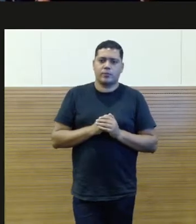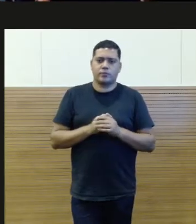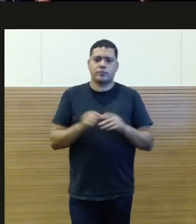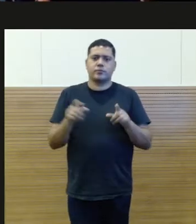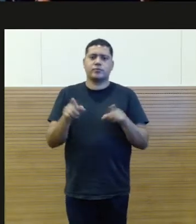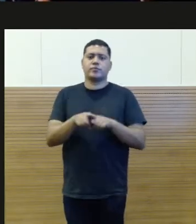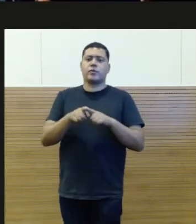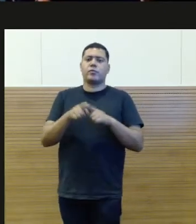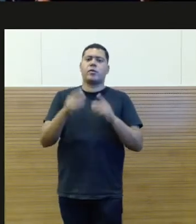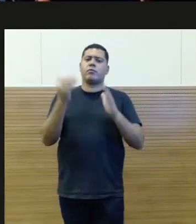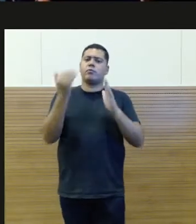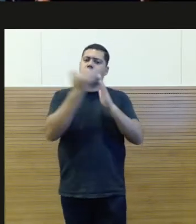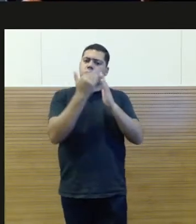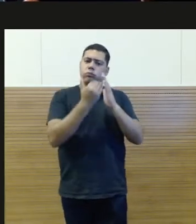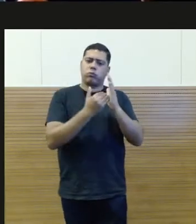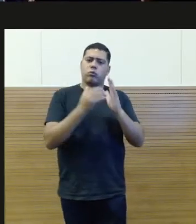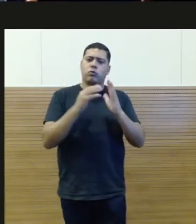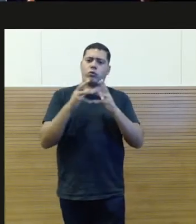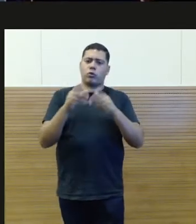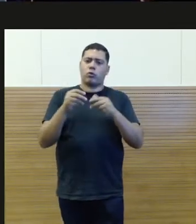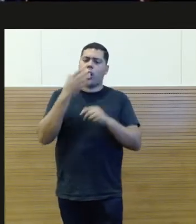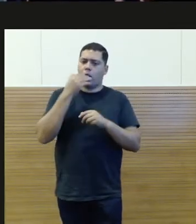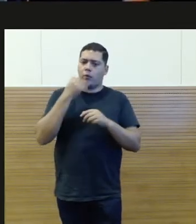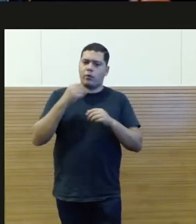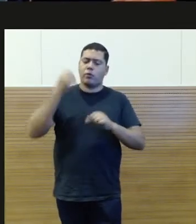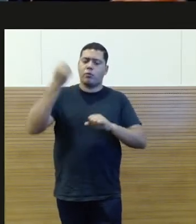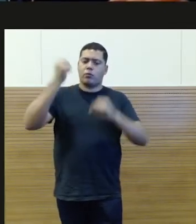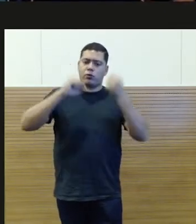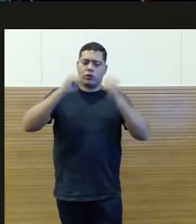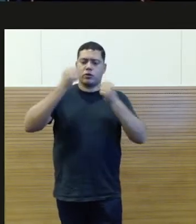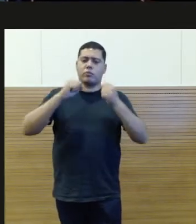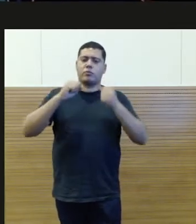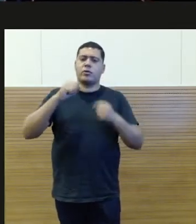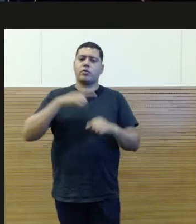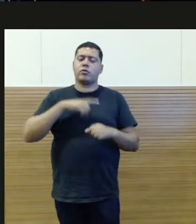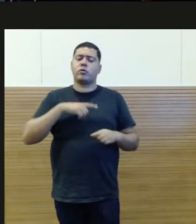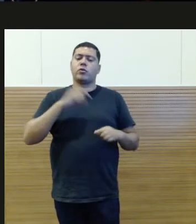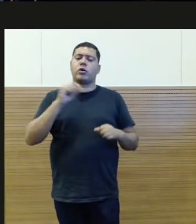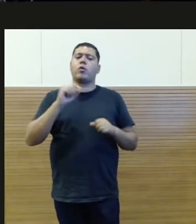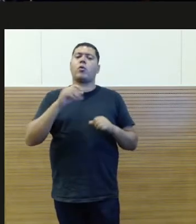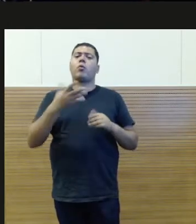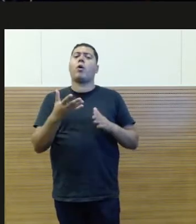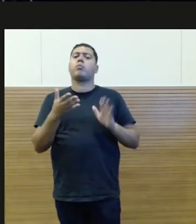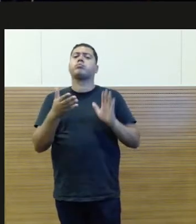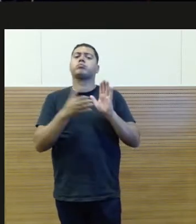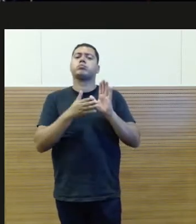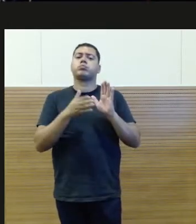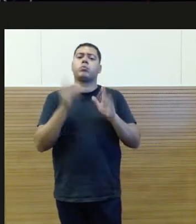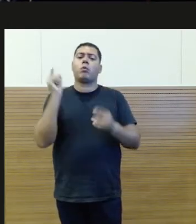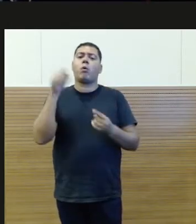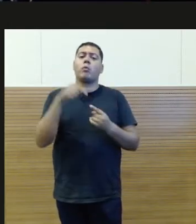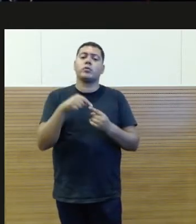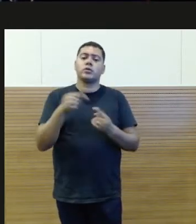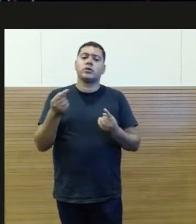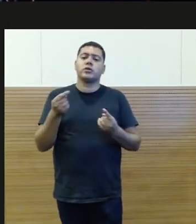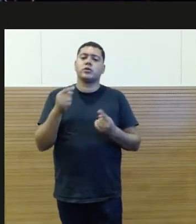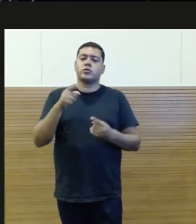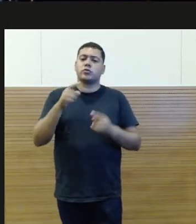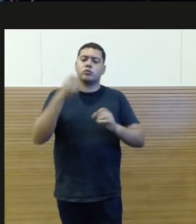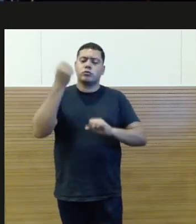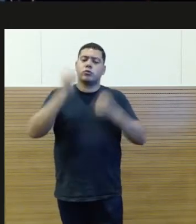segundo o processamento, levando em conta, particularmente, qual foi o propósito do